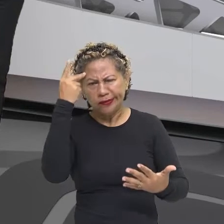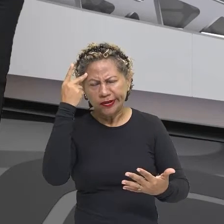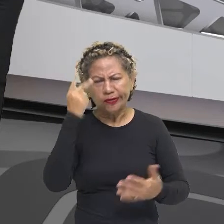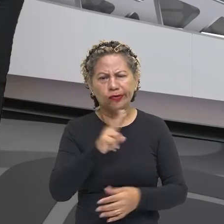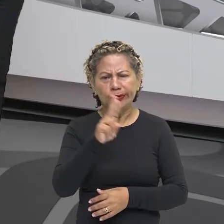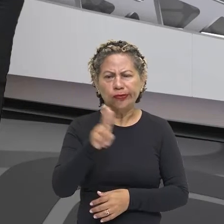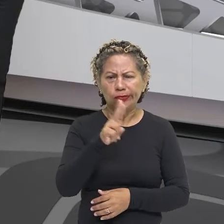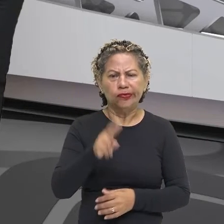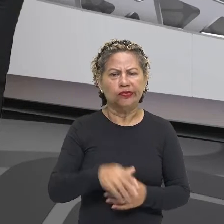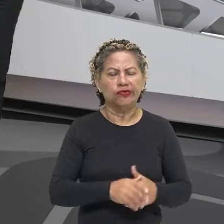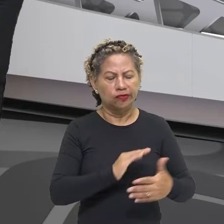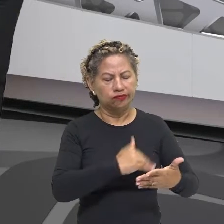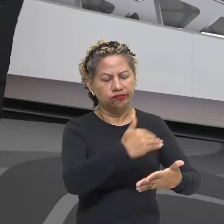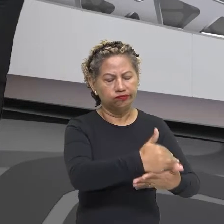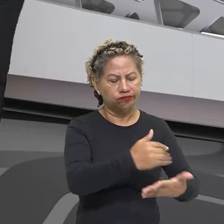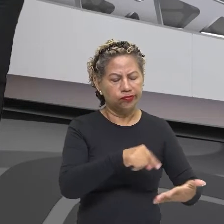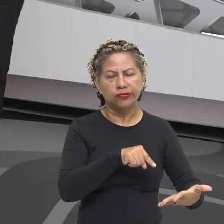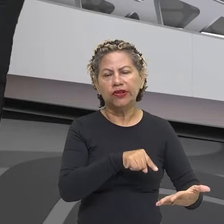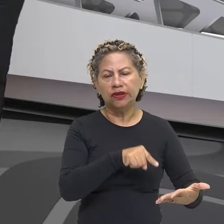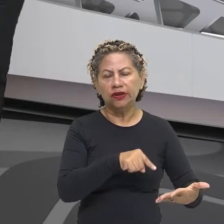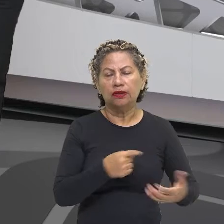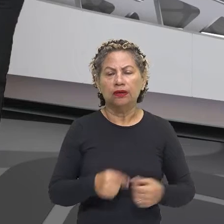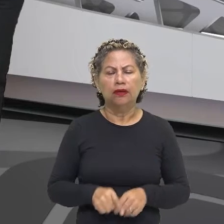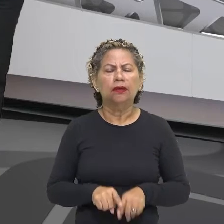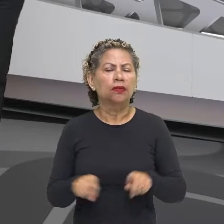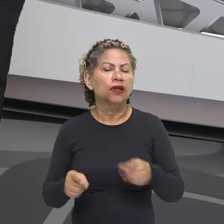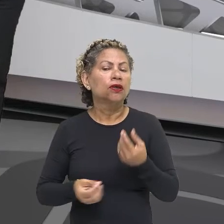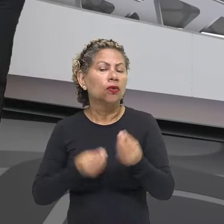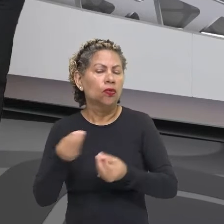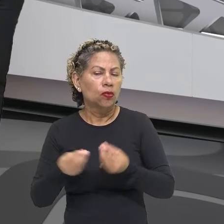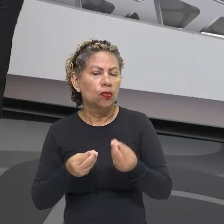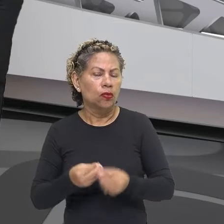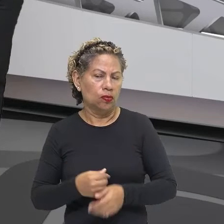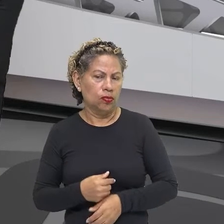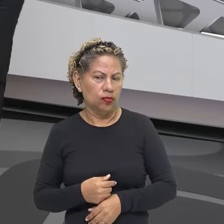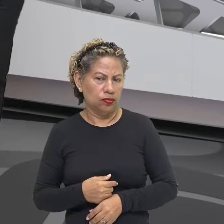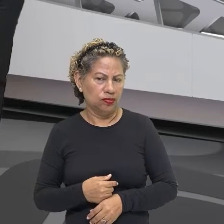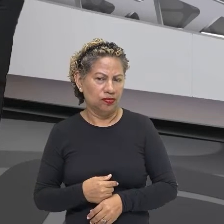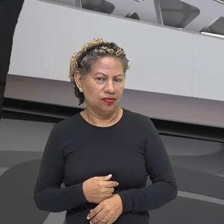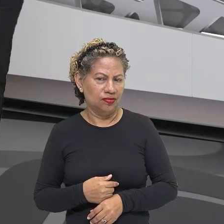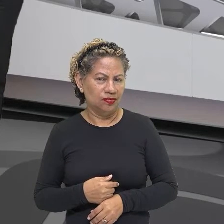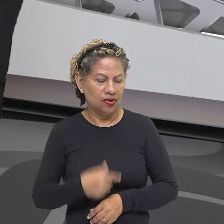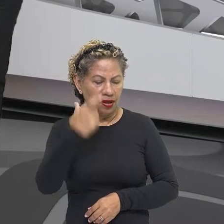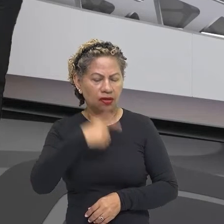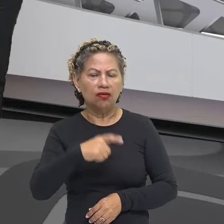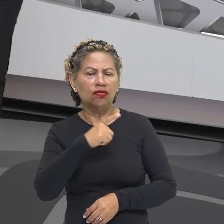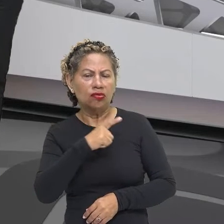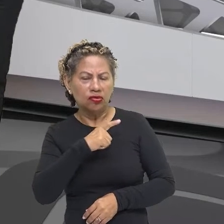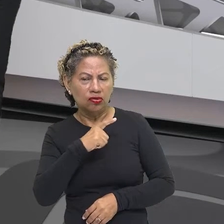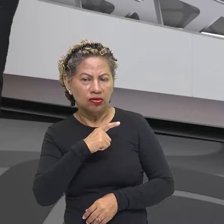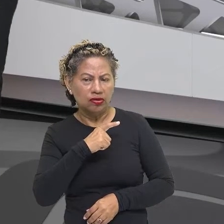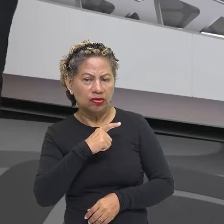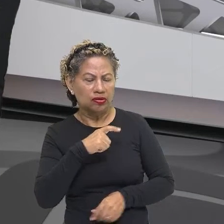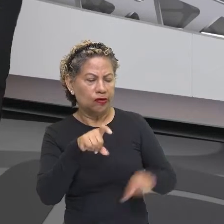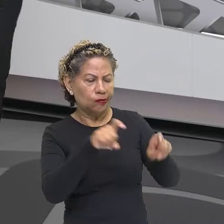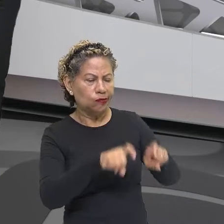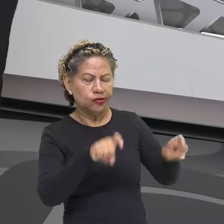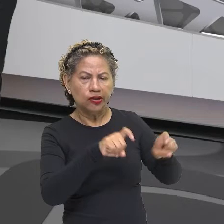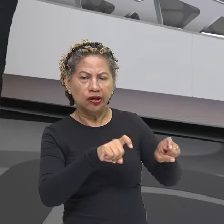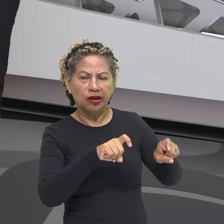Às vezes, nós temos na nossa casa um computador para ser utilizado